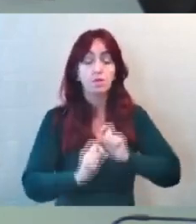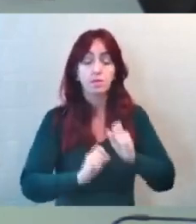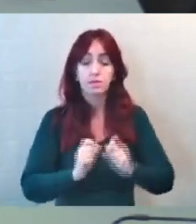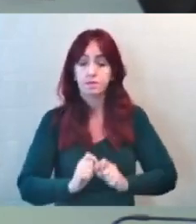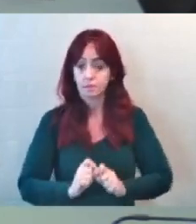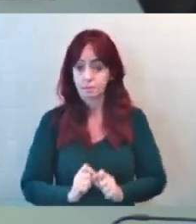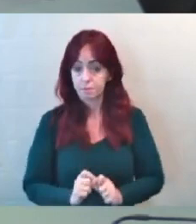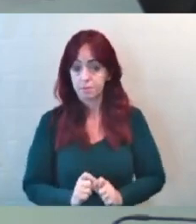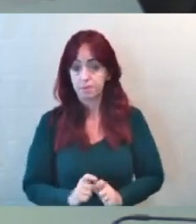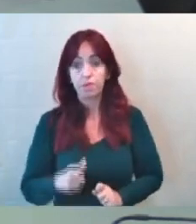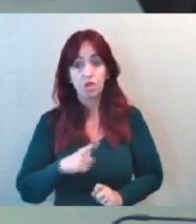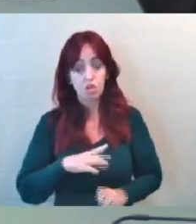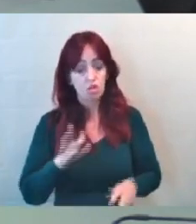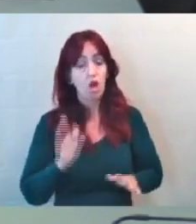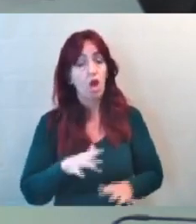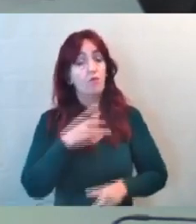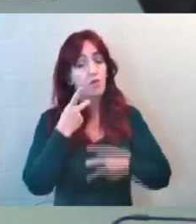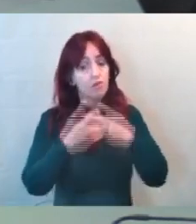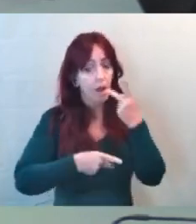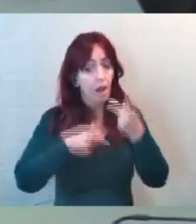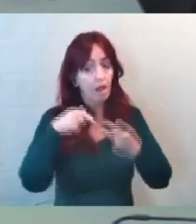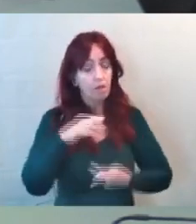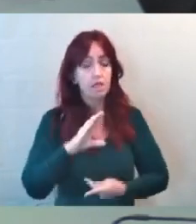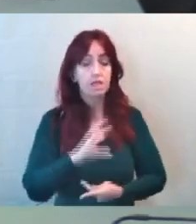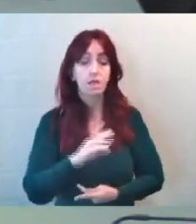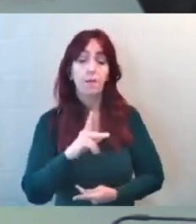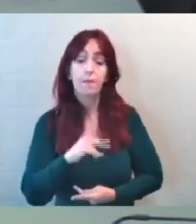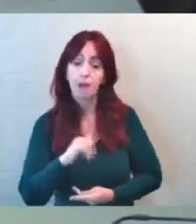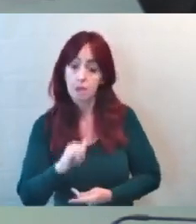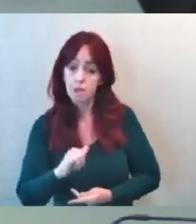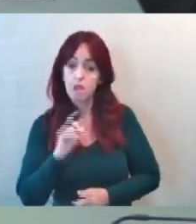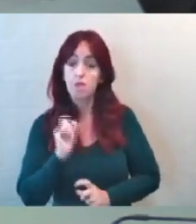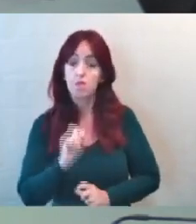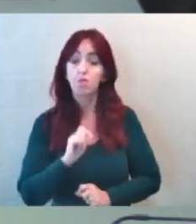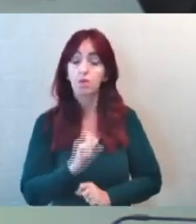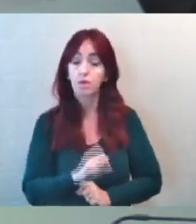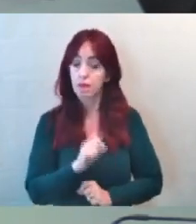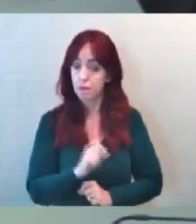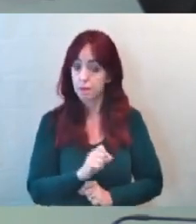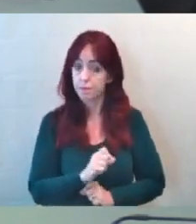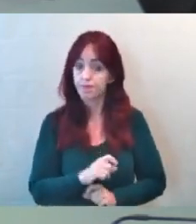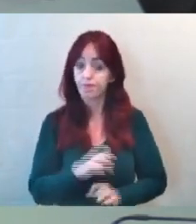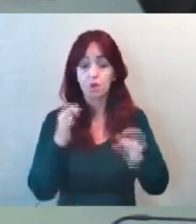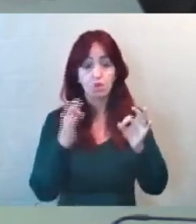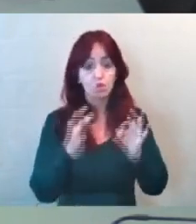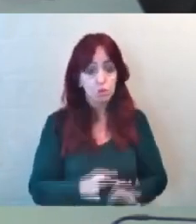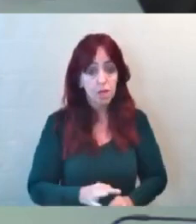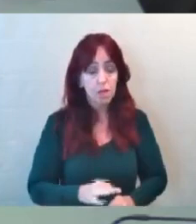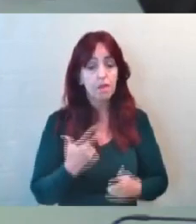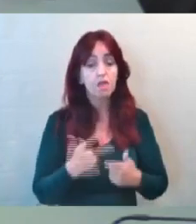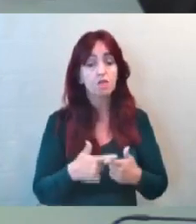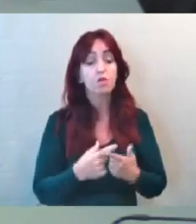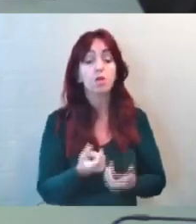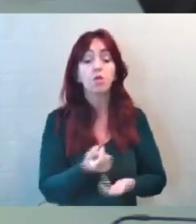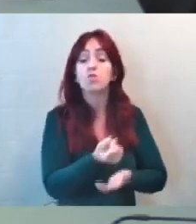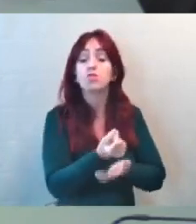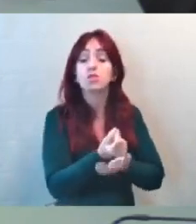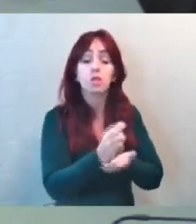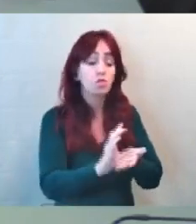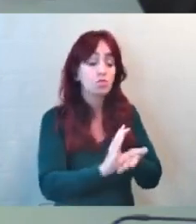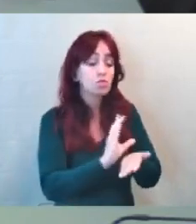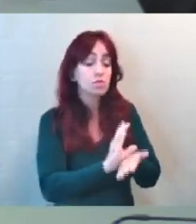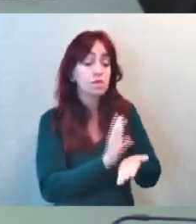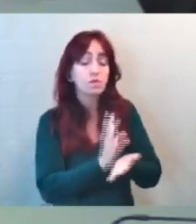foi falado aqui nessa CPI que, justamente pelo dinheiro do subsídio, que estava se